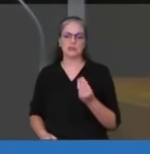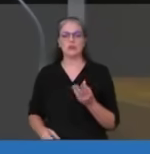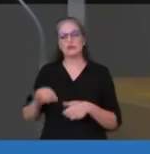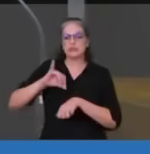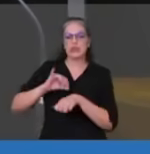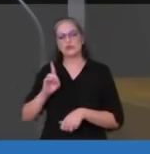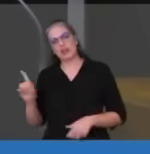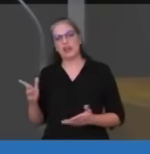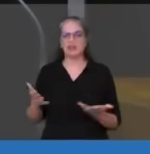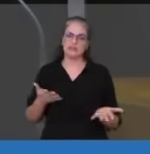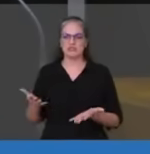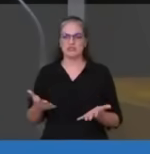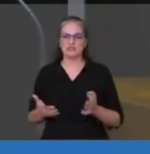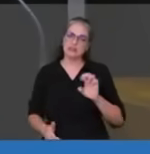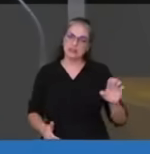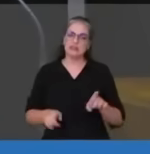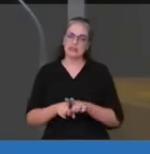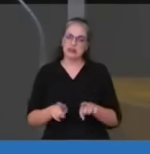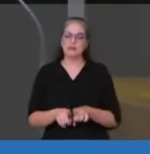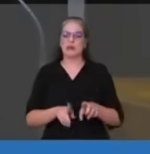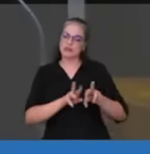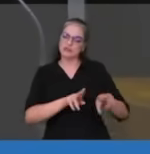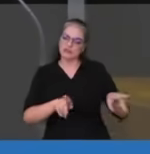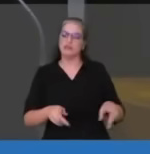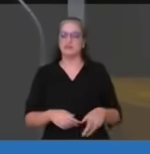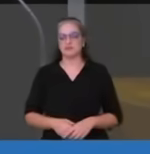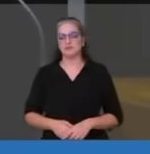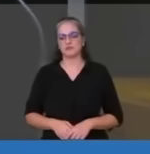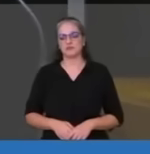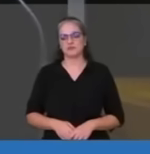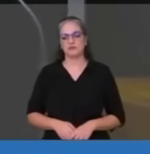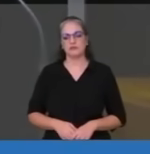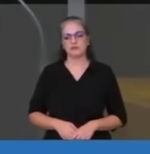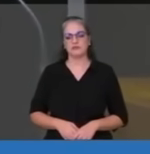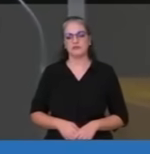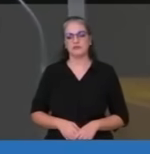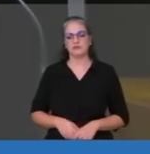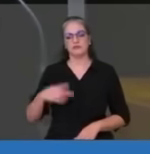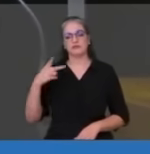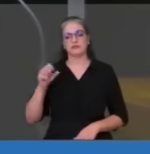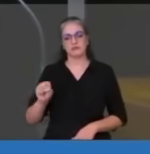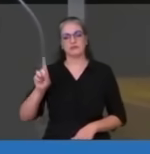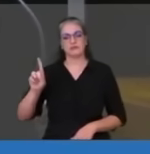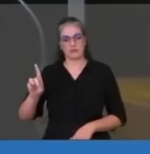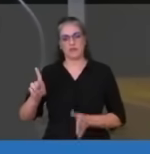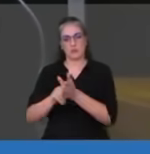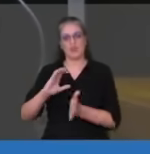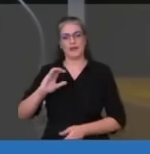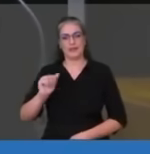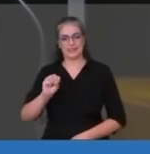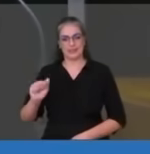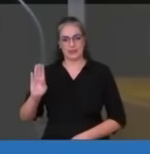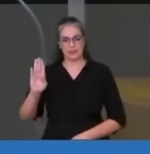há várias esquerdas também nuanças e o próprio PSD do Cassab que Aliás na